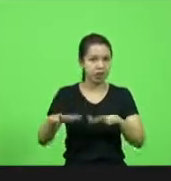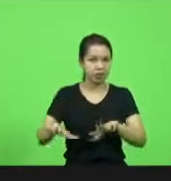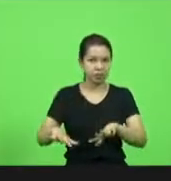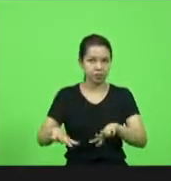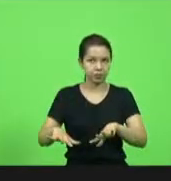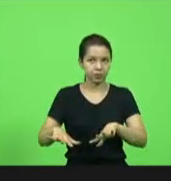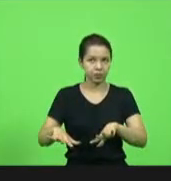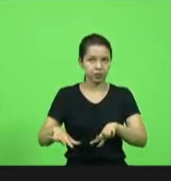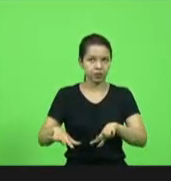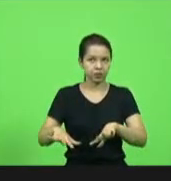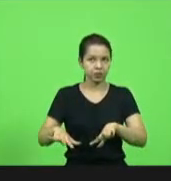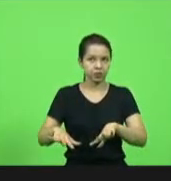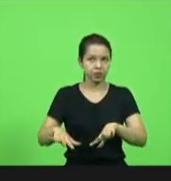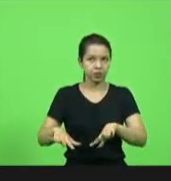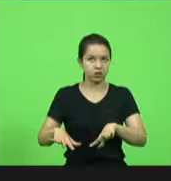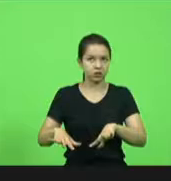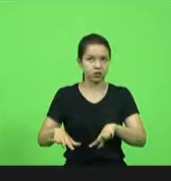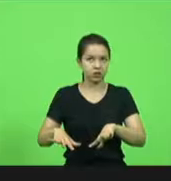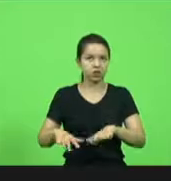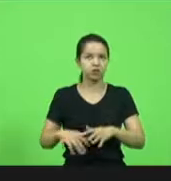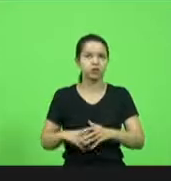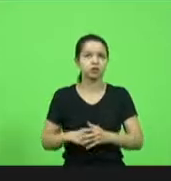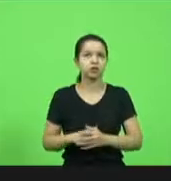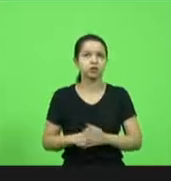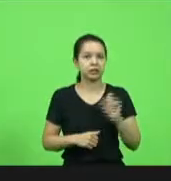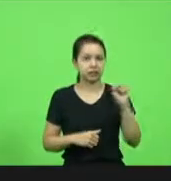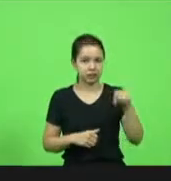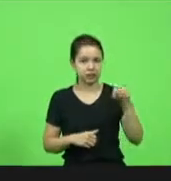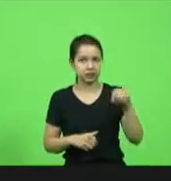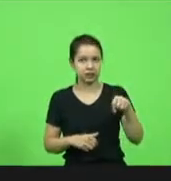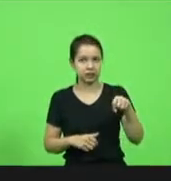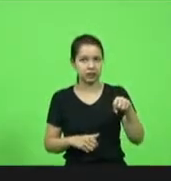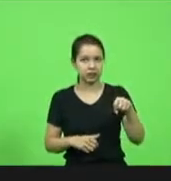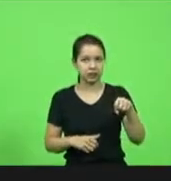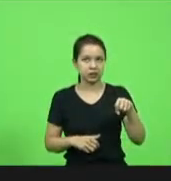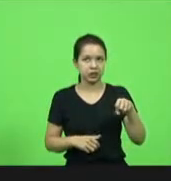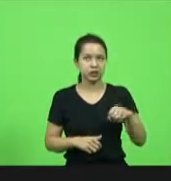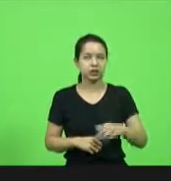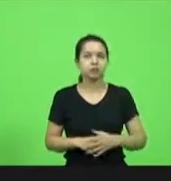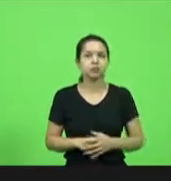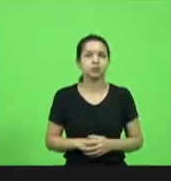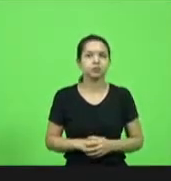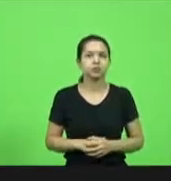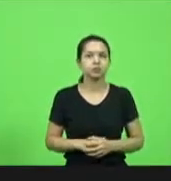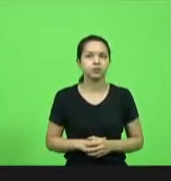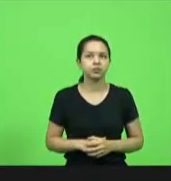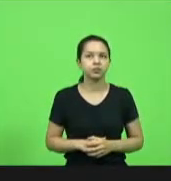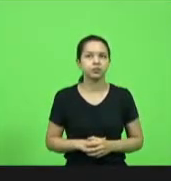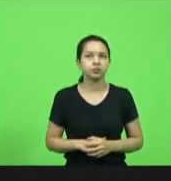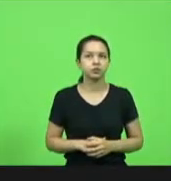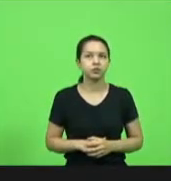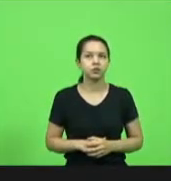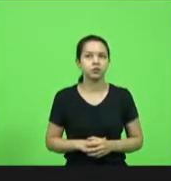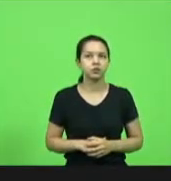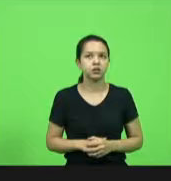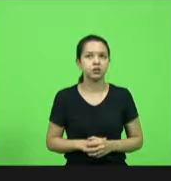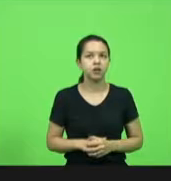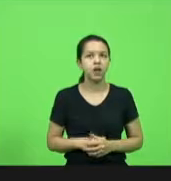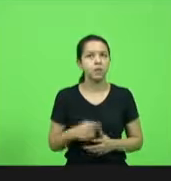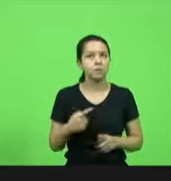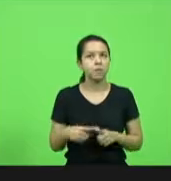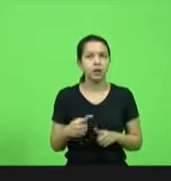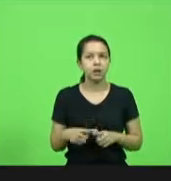Pode sim, deputado Maurício. Tá. Senão eu continuaria, eu tenho mais dois assuntos